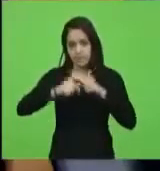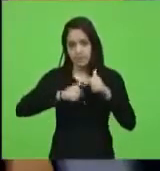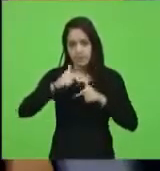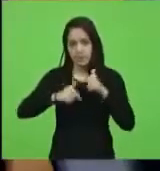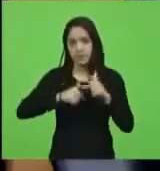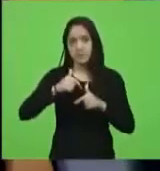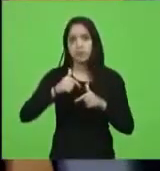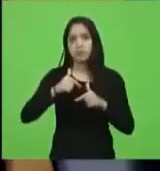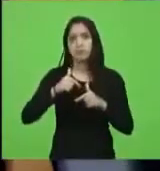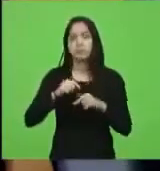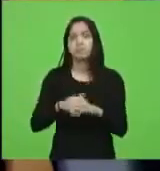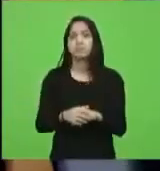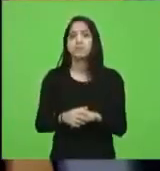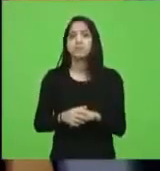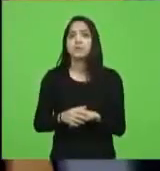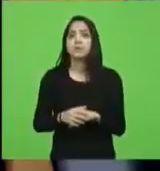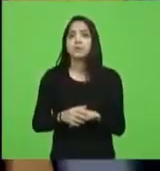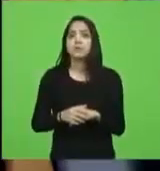sistema particular.